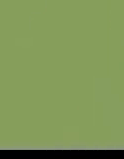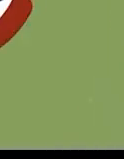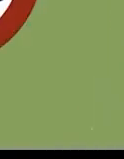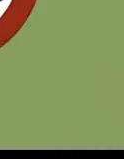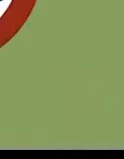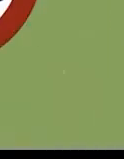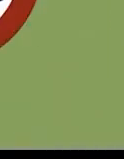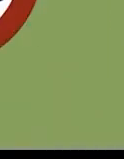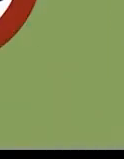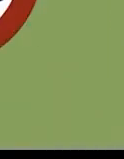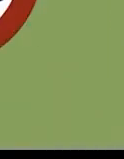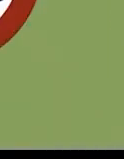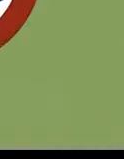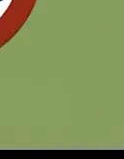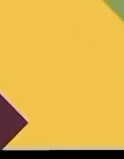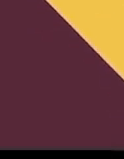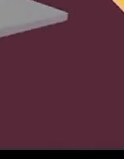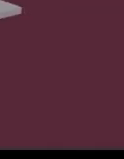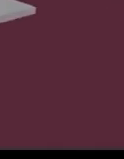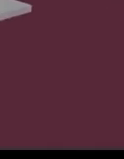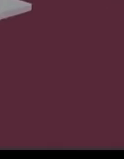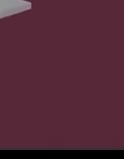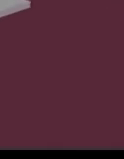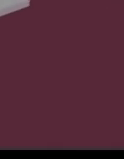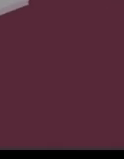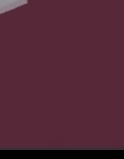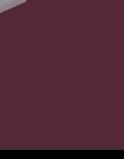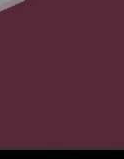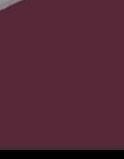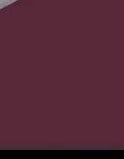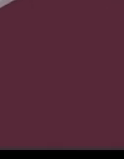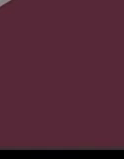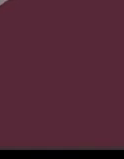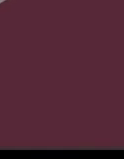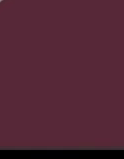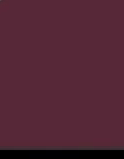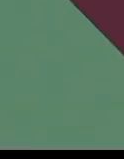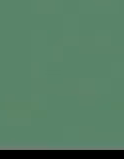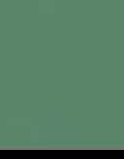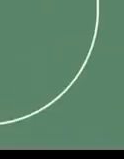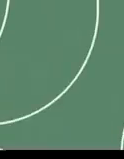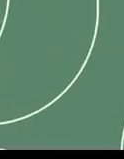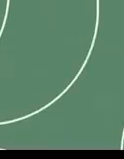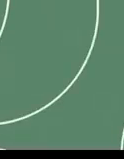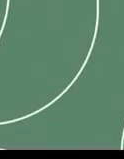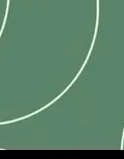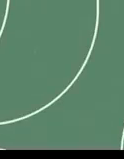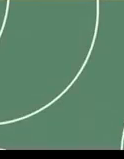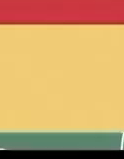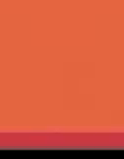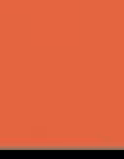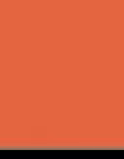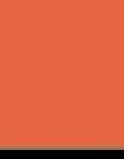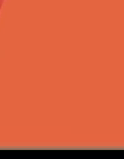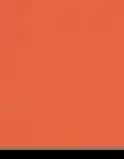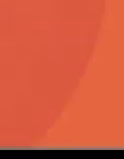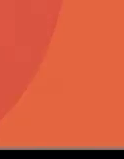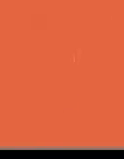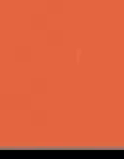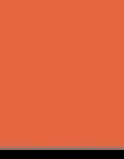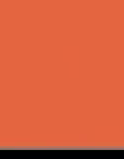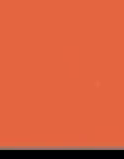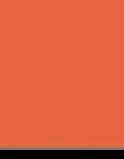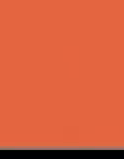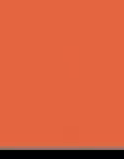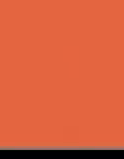Você sabia que a manutenção de aparelhos auditivos deve ser garantida pelo SUS? Uma decisão da Justiça Federal, válida para